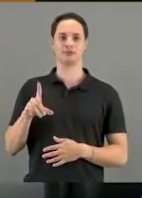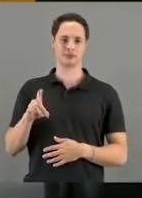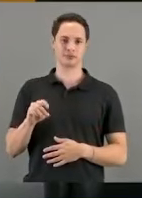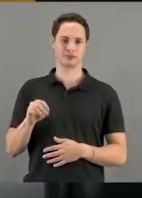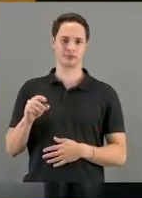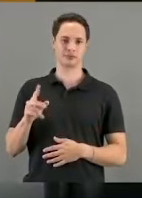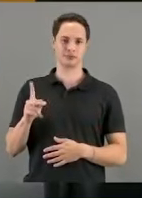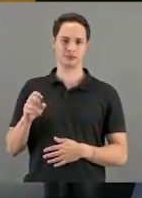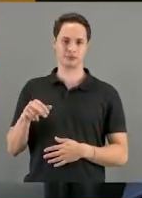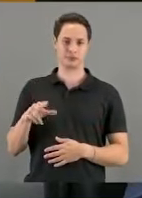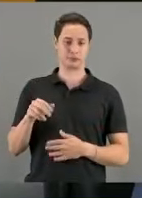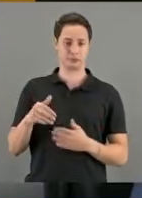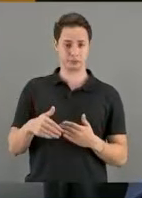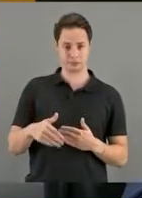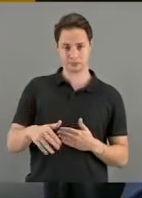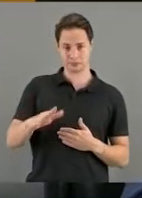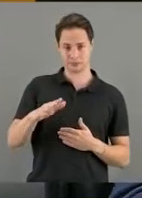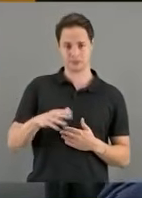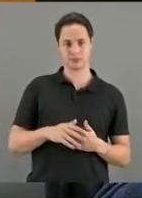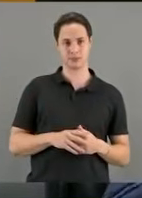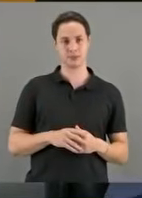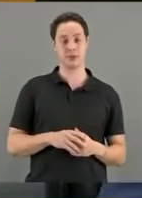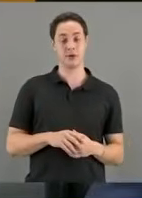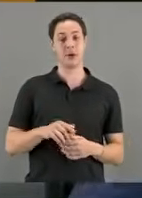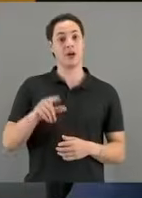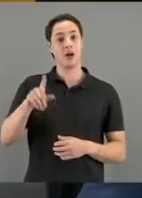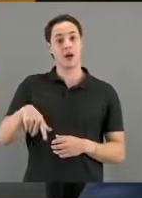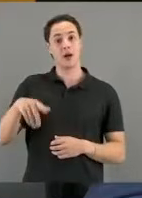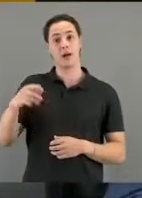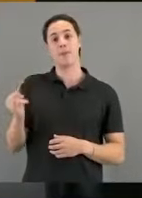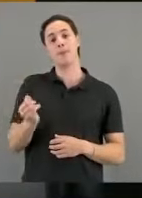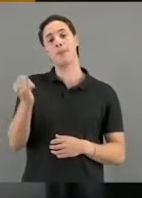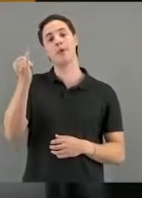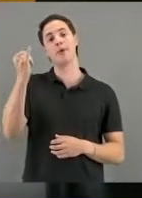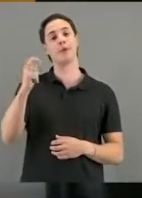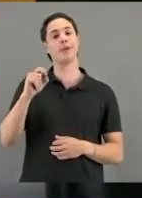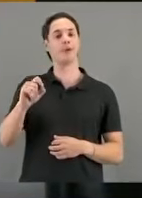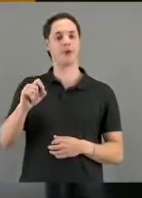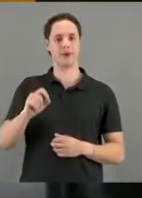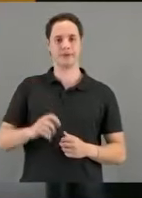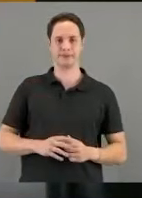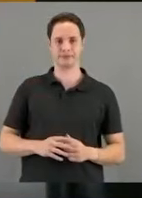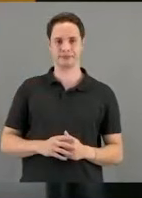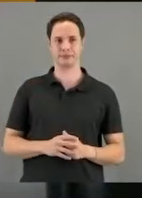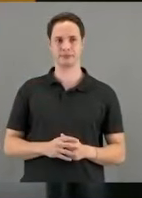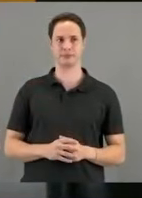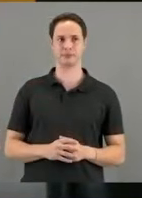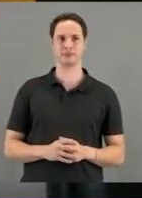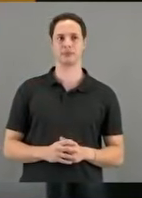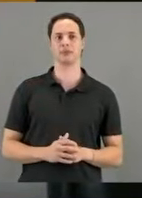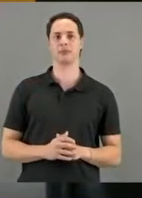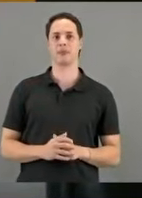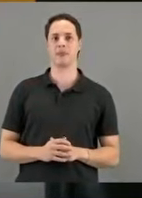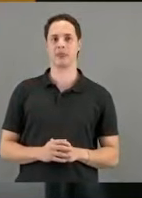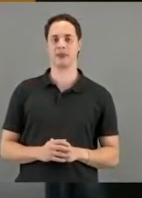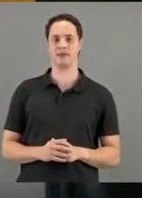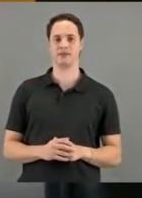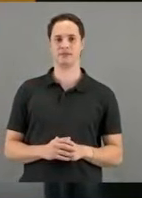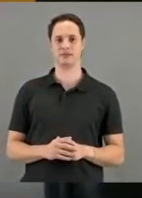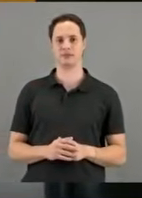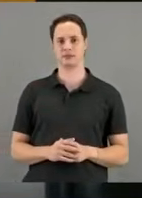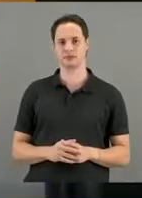diante. É muito importante, senhor presidente, que a gente consiga compreender quem é